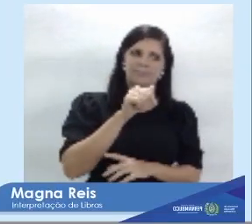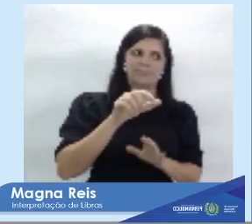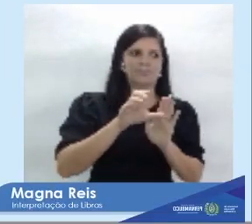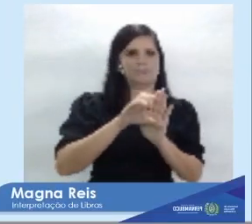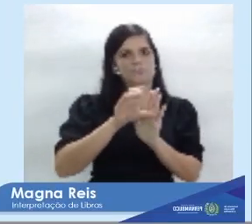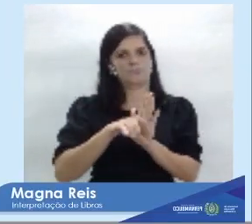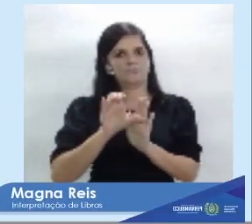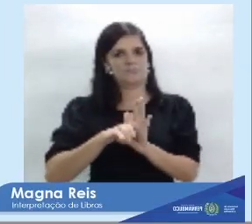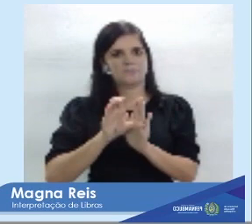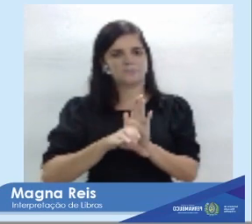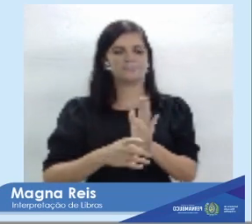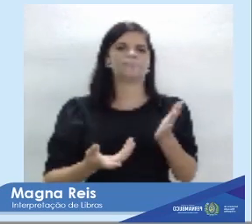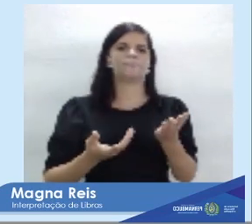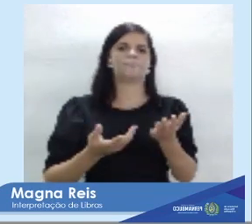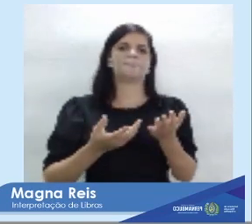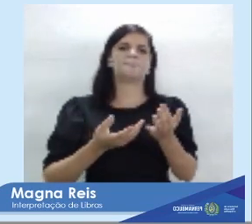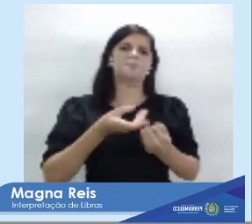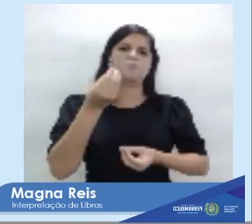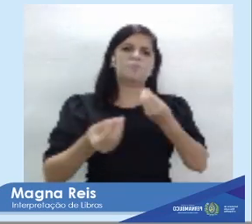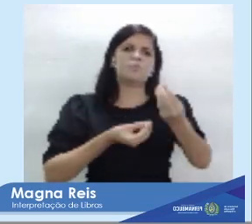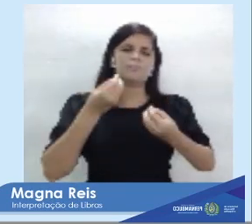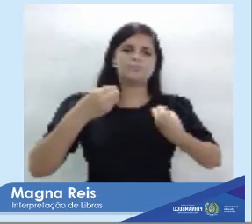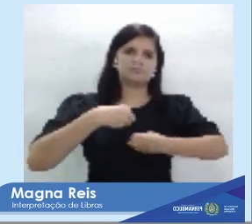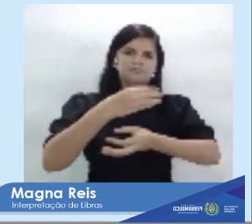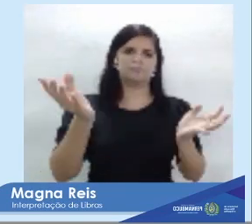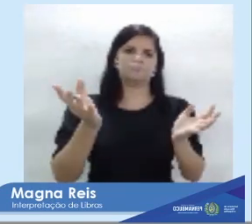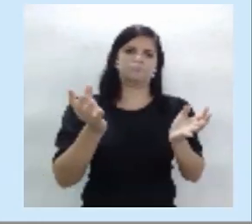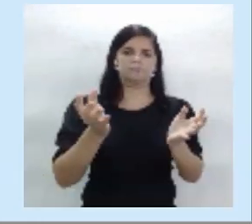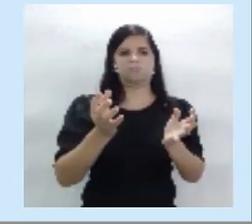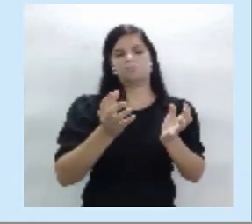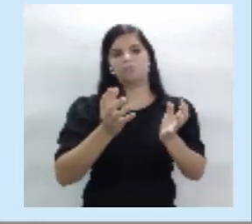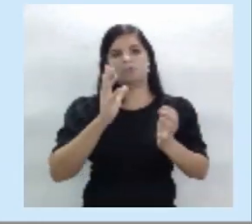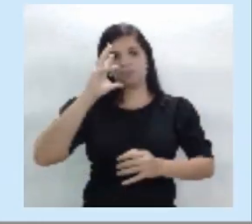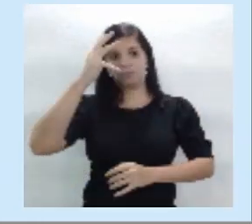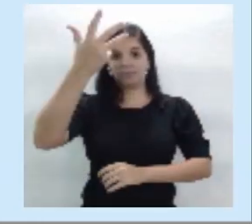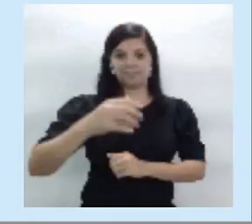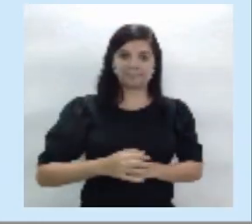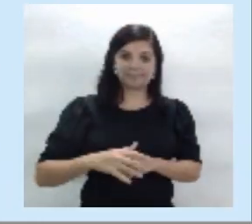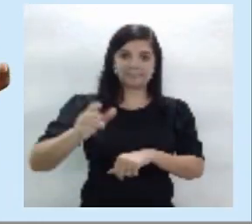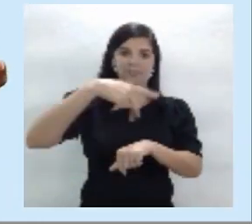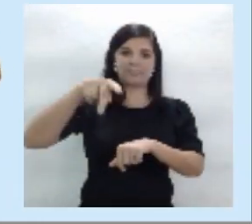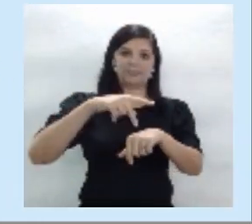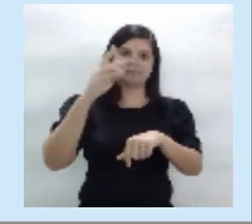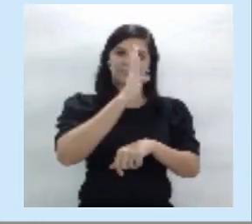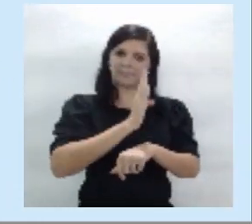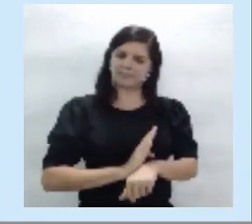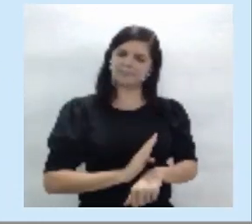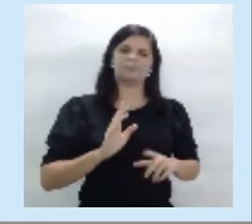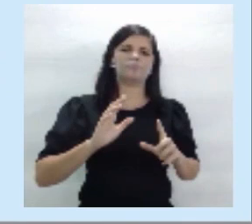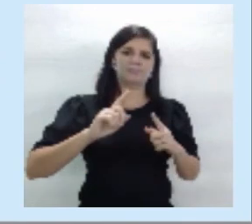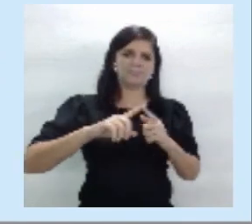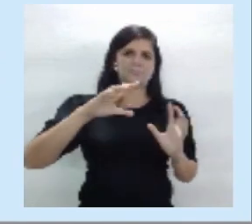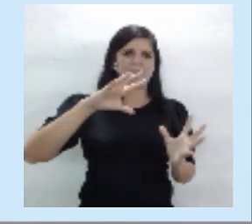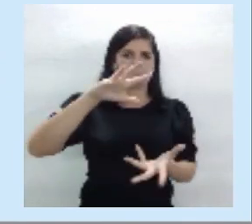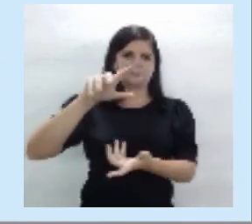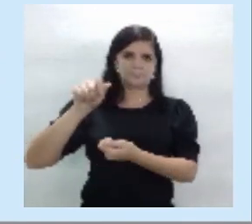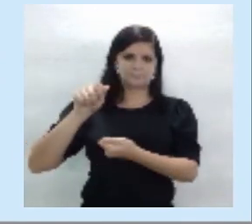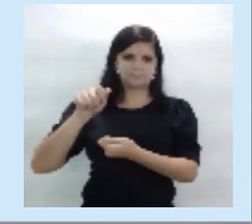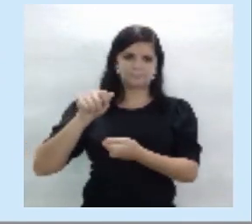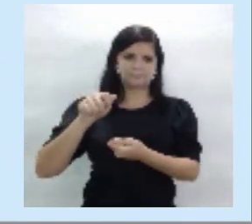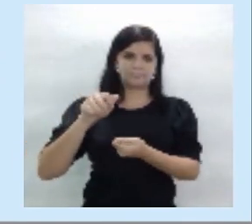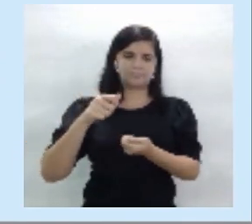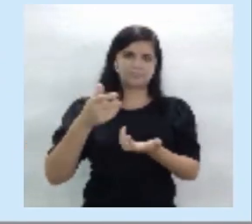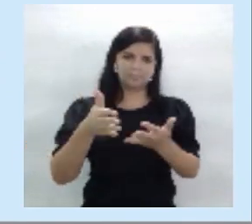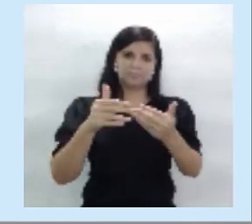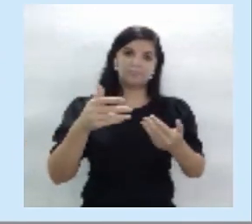água, tá? E como essa distribuição ela é feita em nosso país e no mundo inteiro, tá? Então, peço que vocês